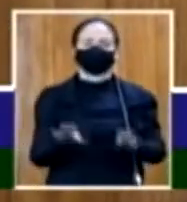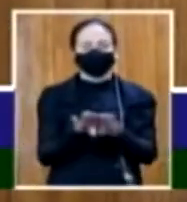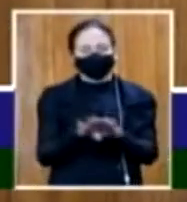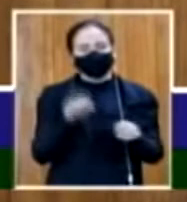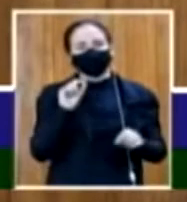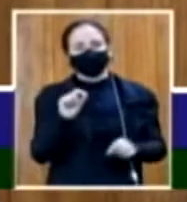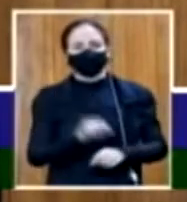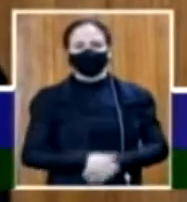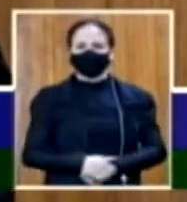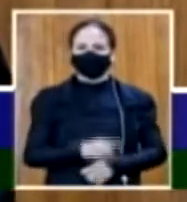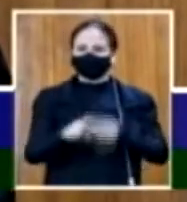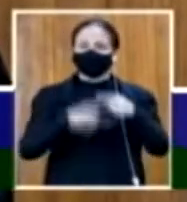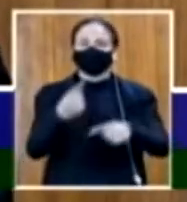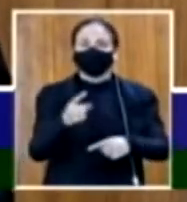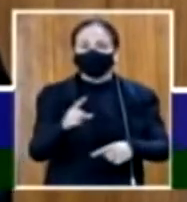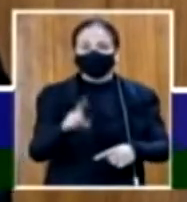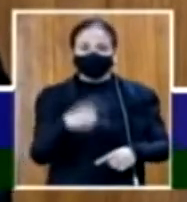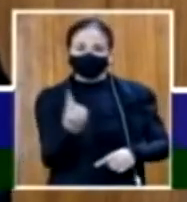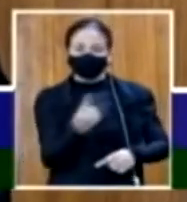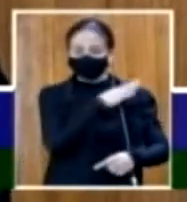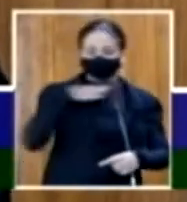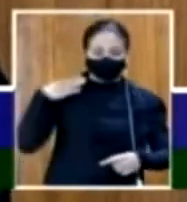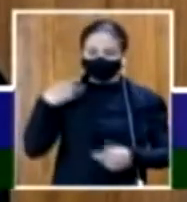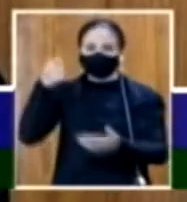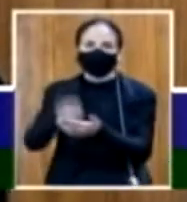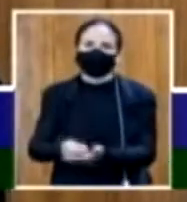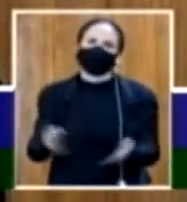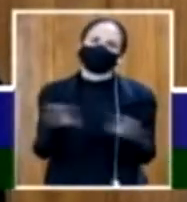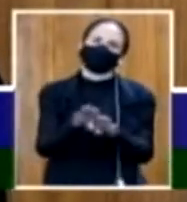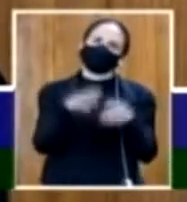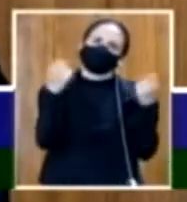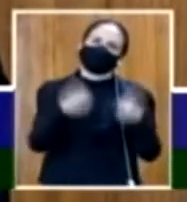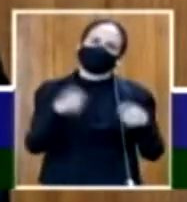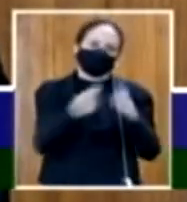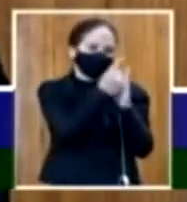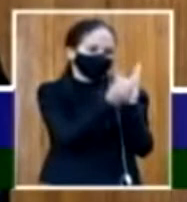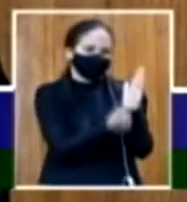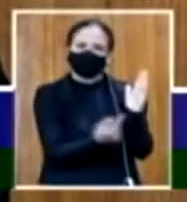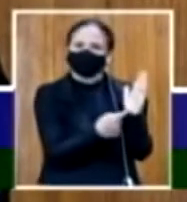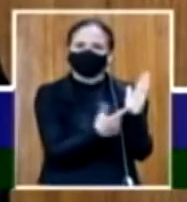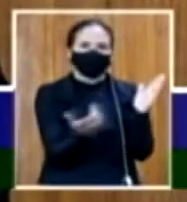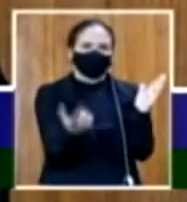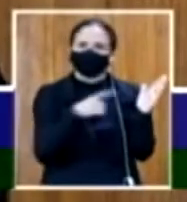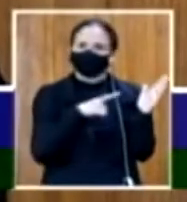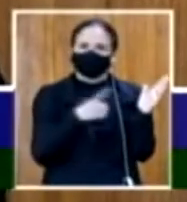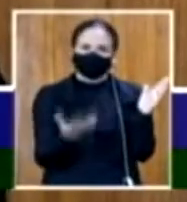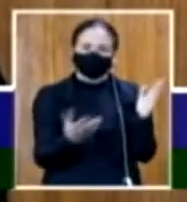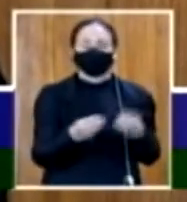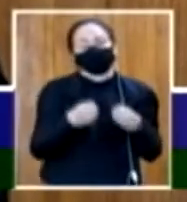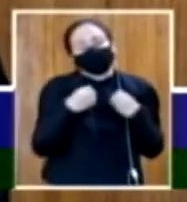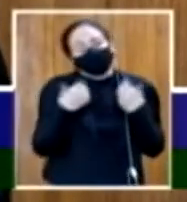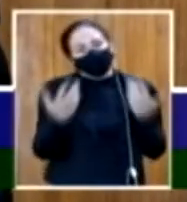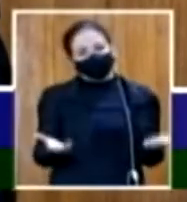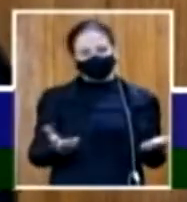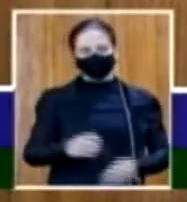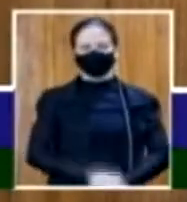até após o nosso falecimento, a incidência de tributação. Bom,